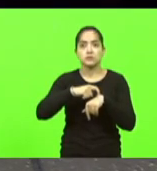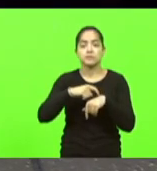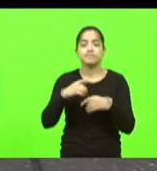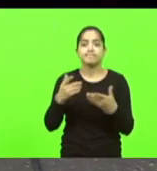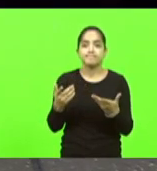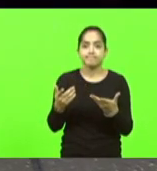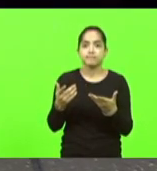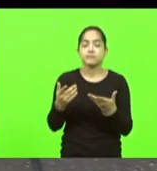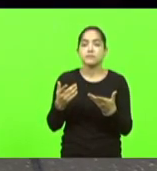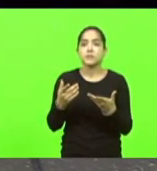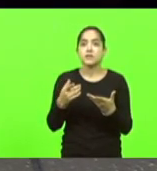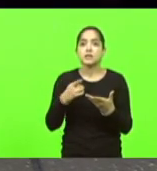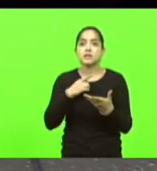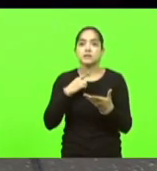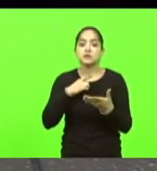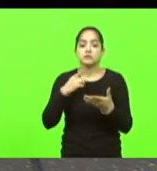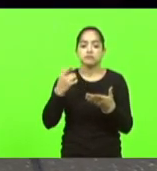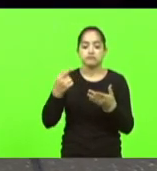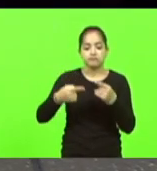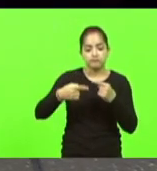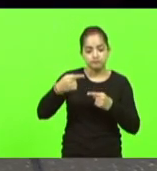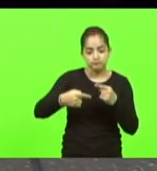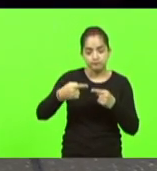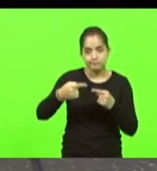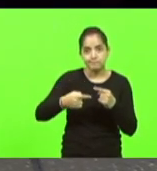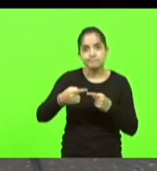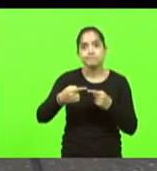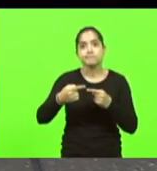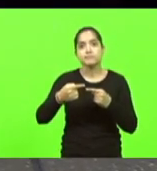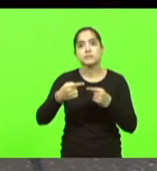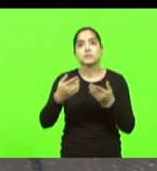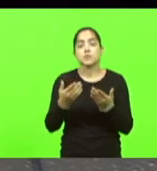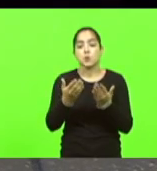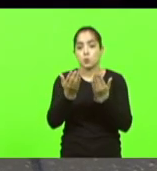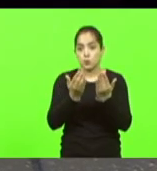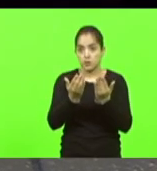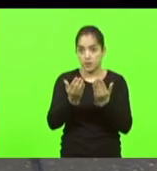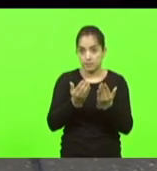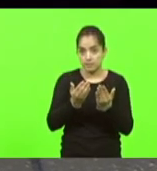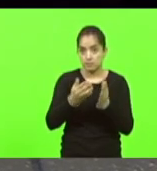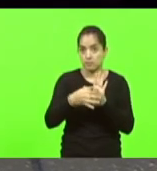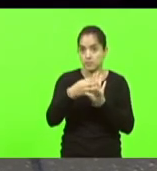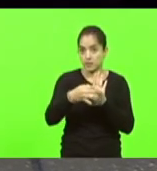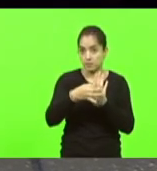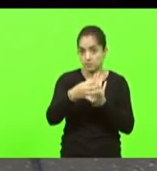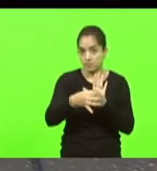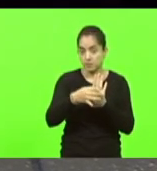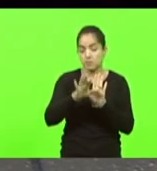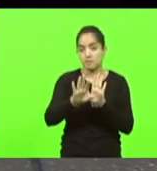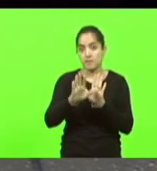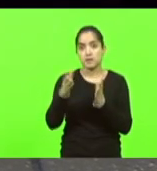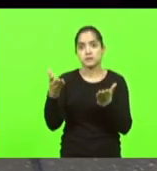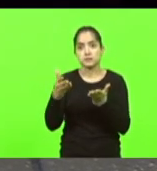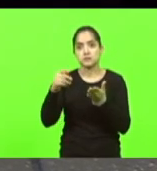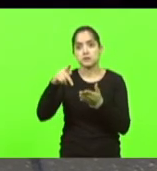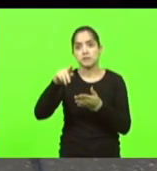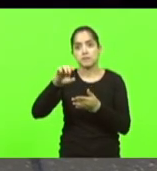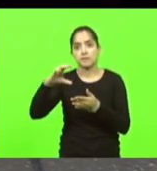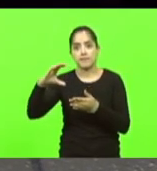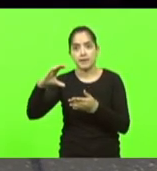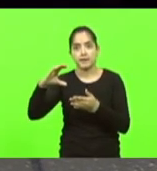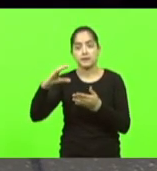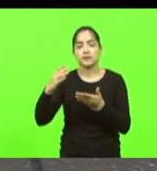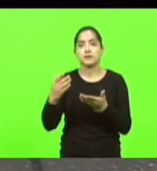estivermos discutindo encaminhamento da sua votação mas aqui em relação à PEC